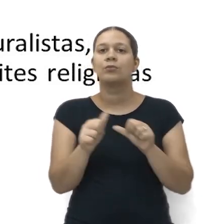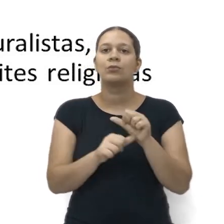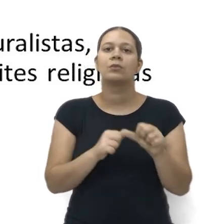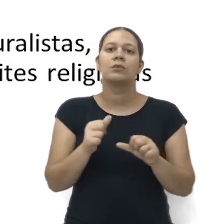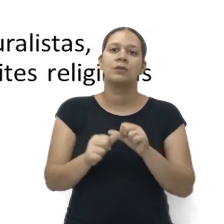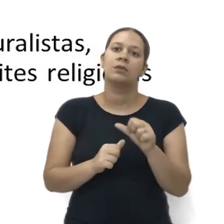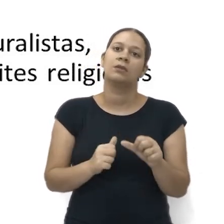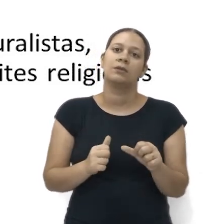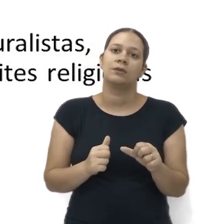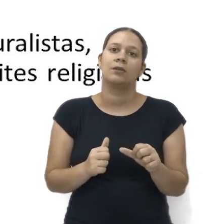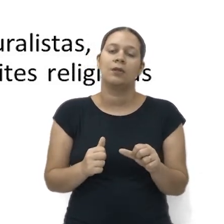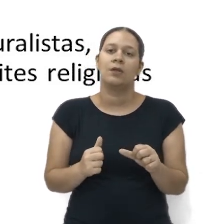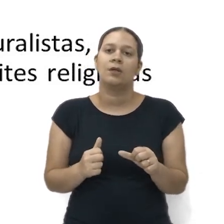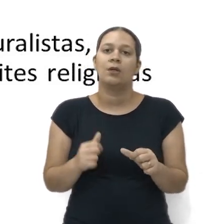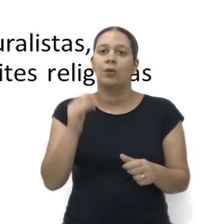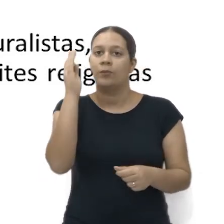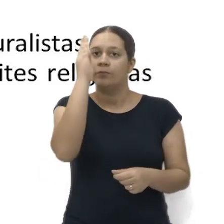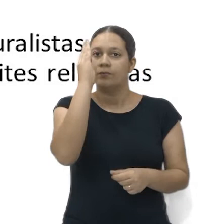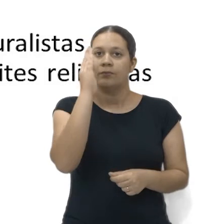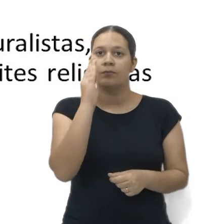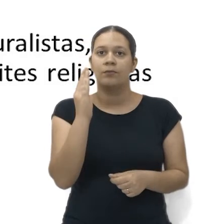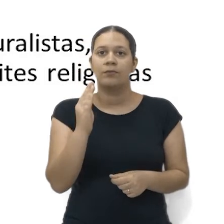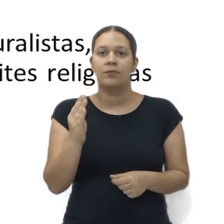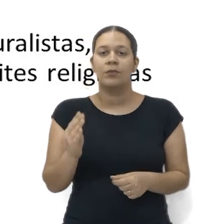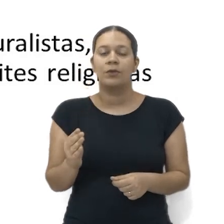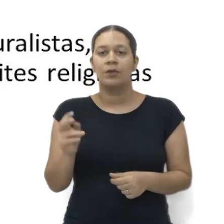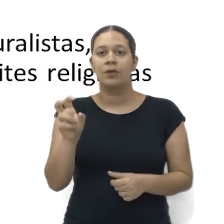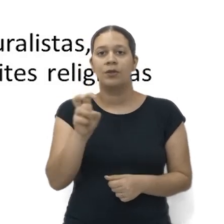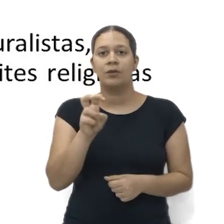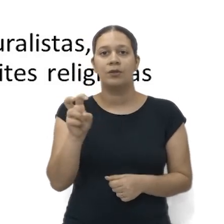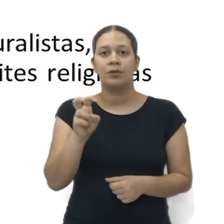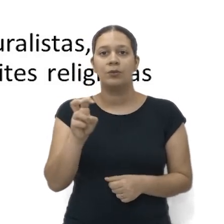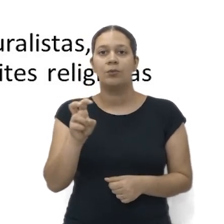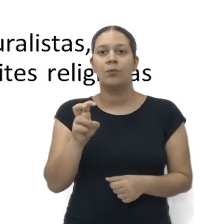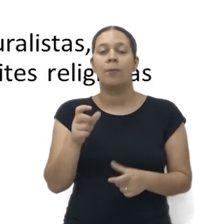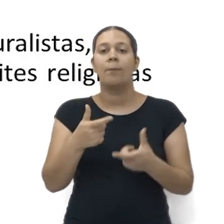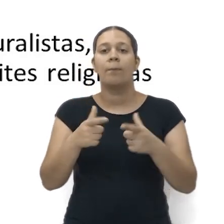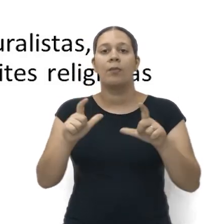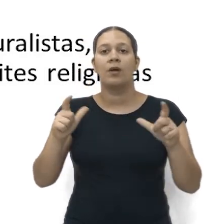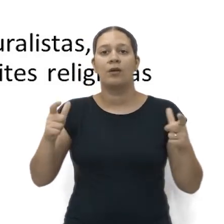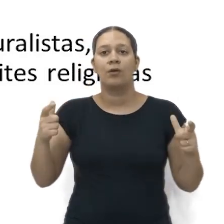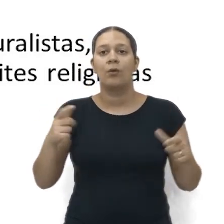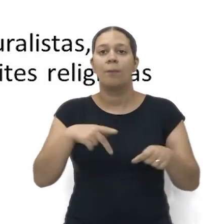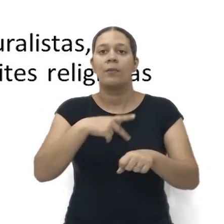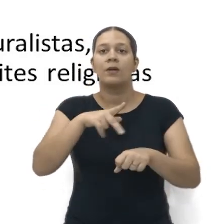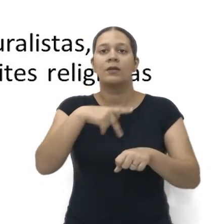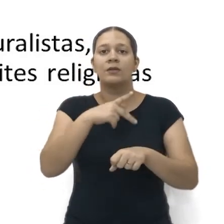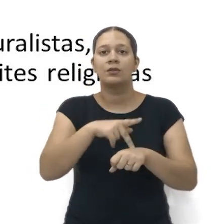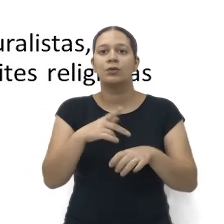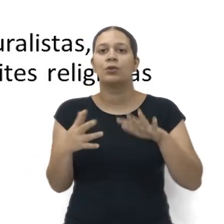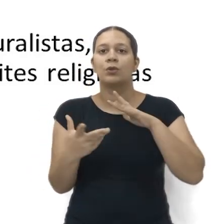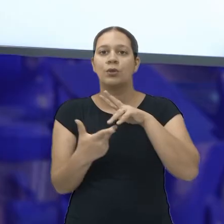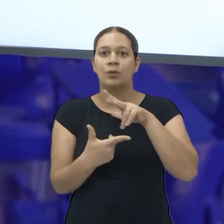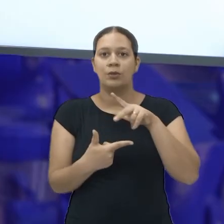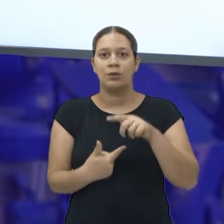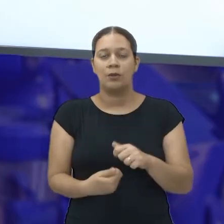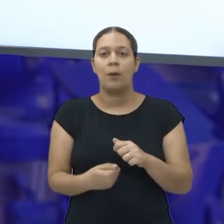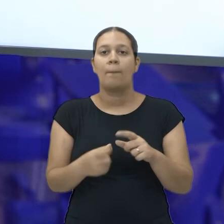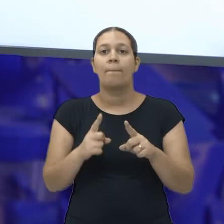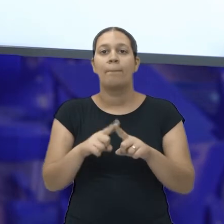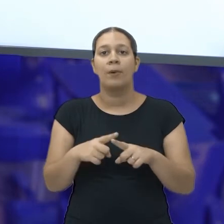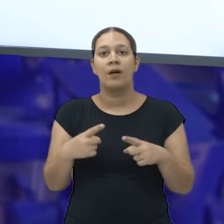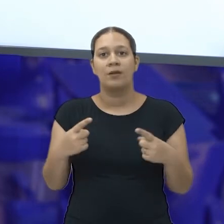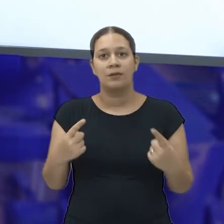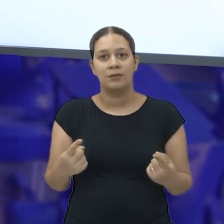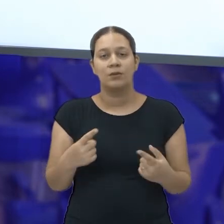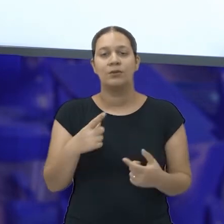Vocês já pararam para pensar nisso? O Brasil é o 5º maior país do mundo, mas